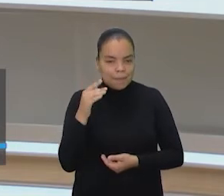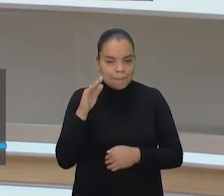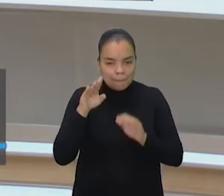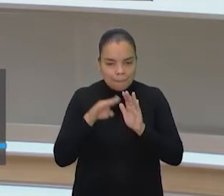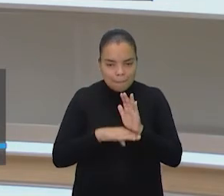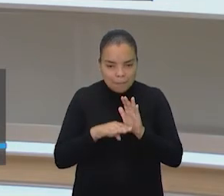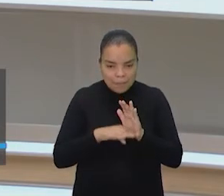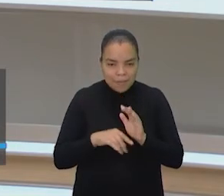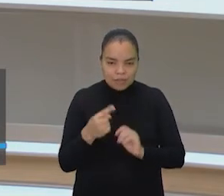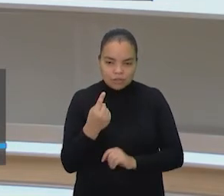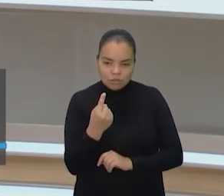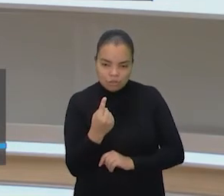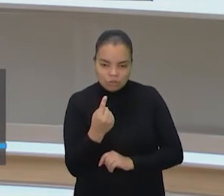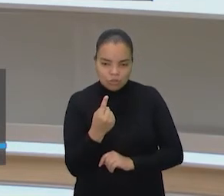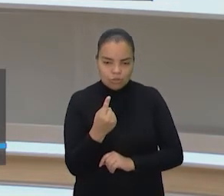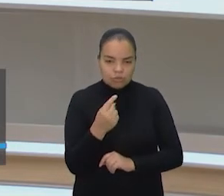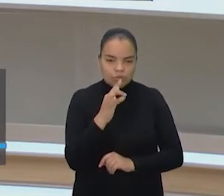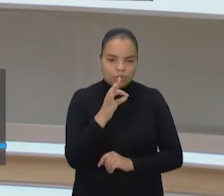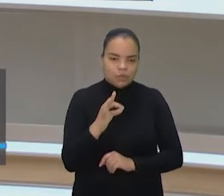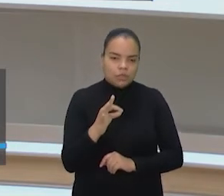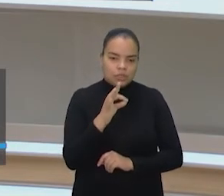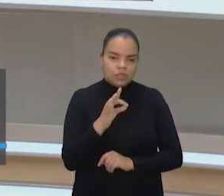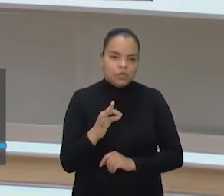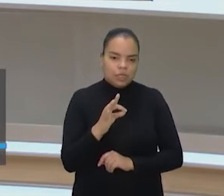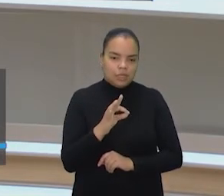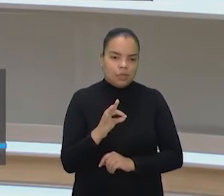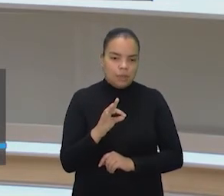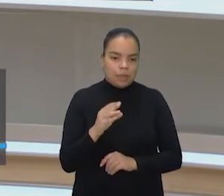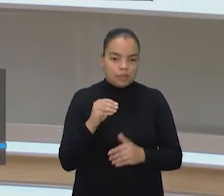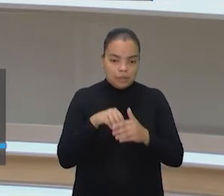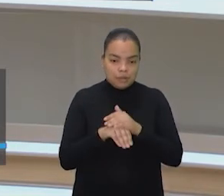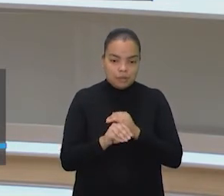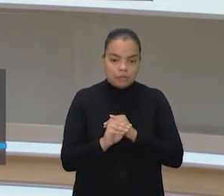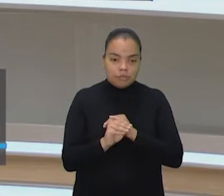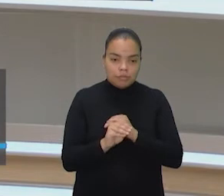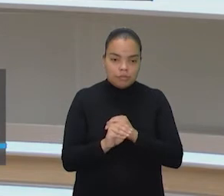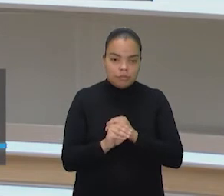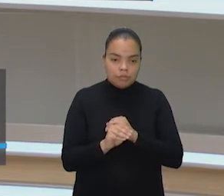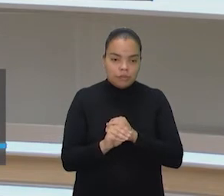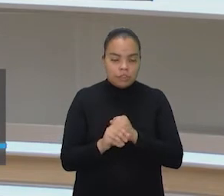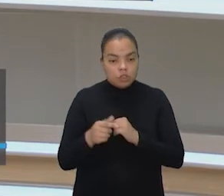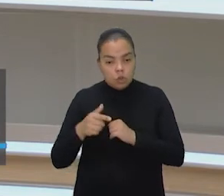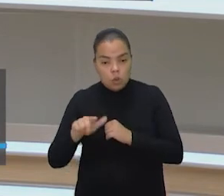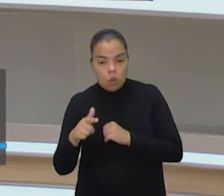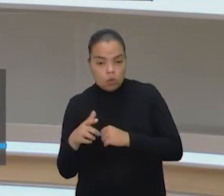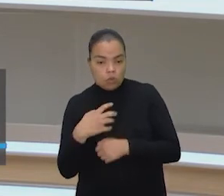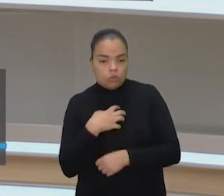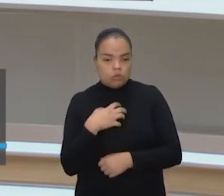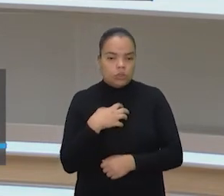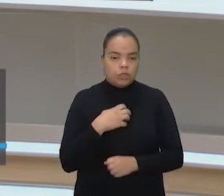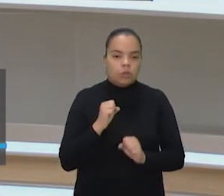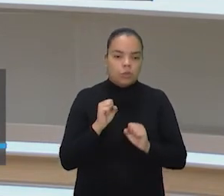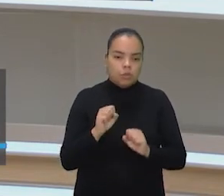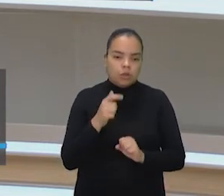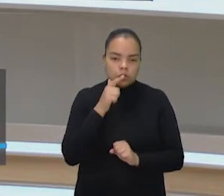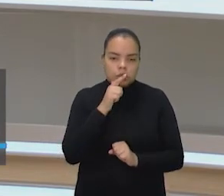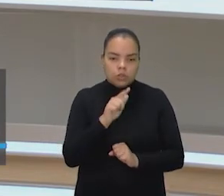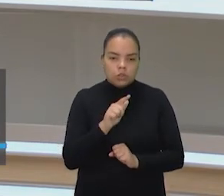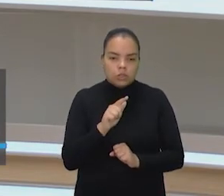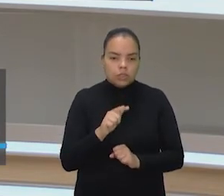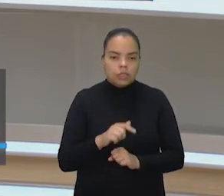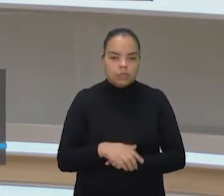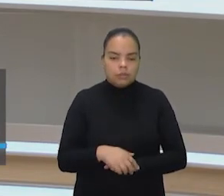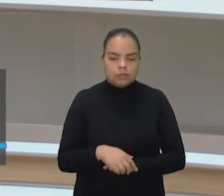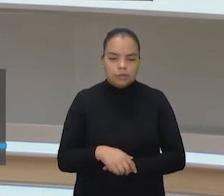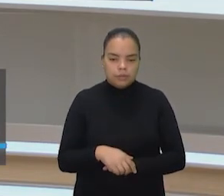você colocar o seu dinheiro lá. Mas se você fizer um investimento de outra maneira, né? Você pode, inclusive, conseguir